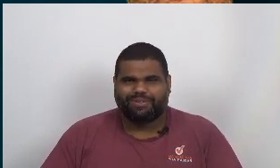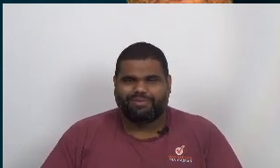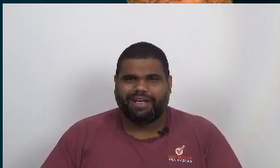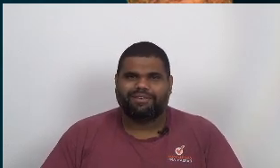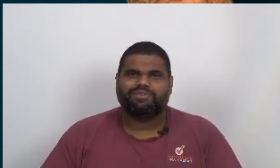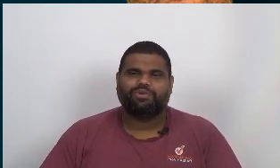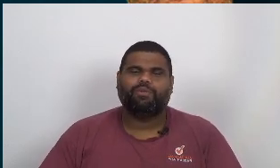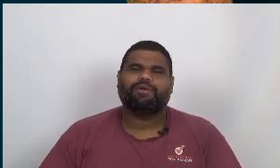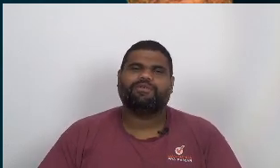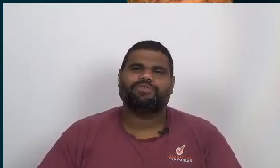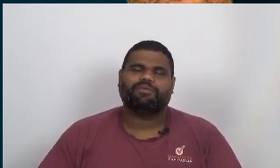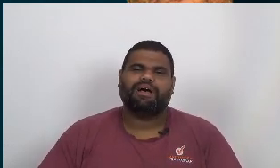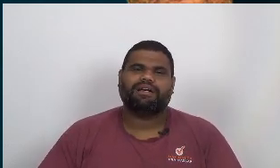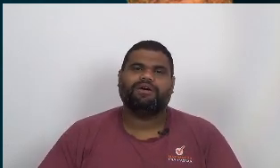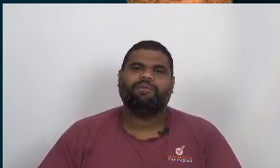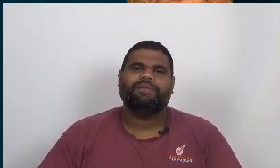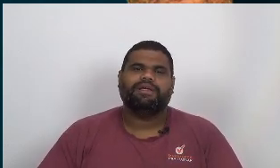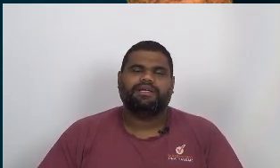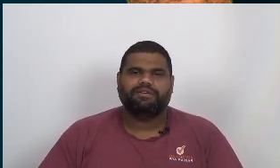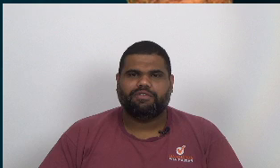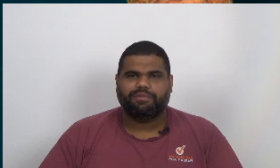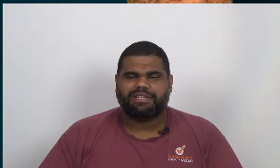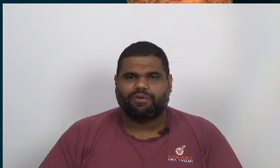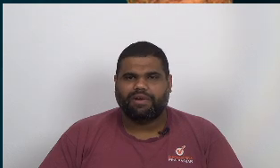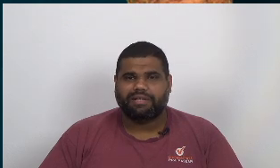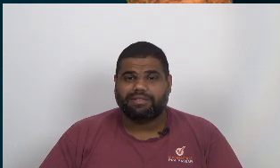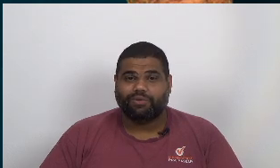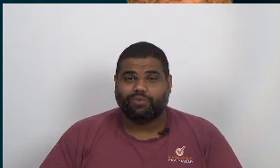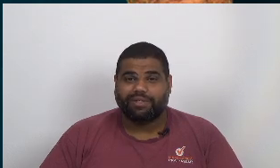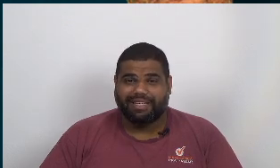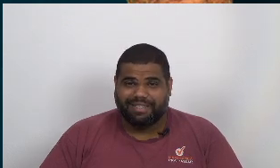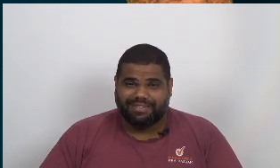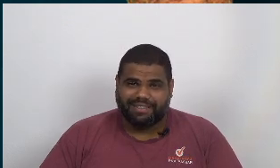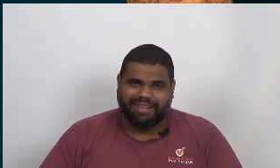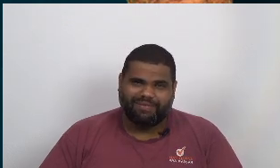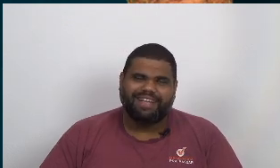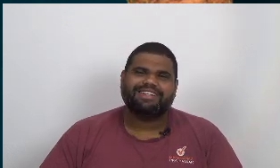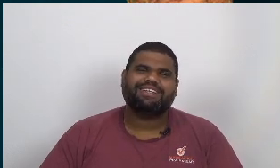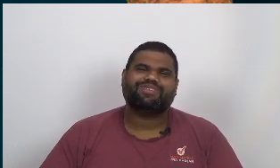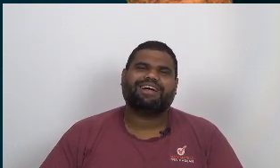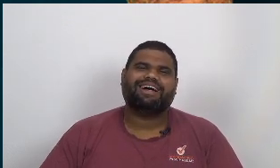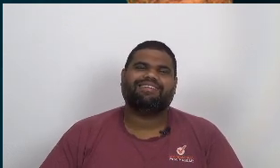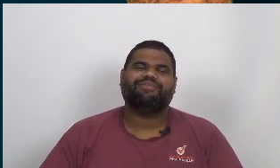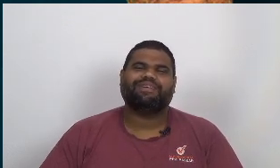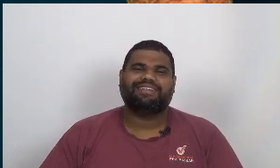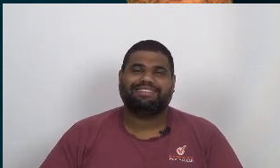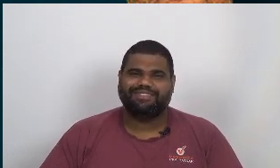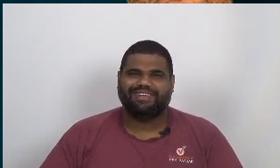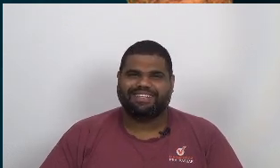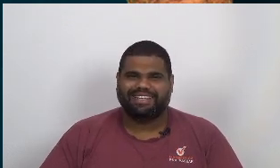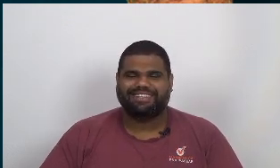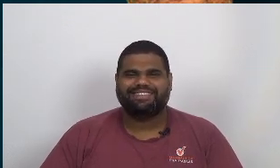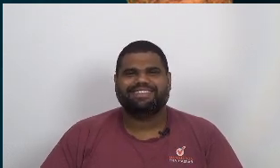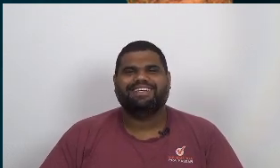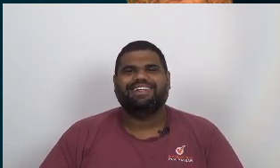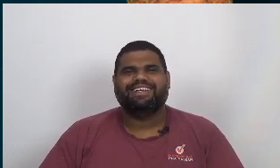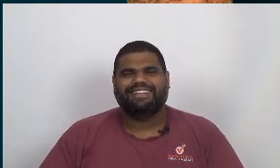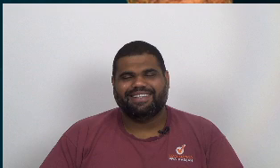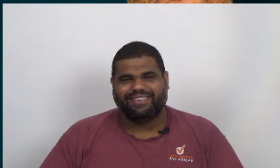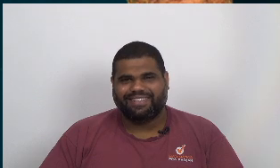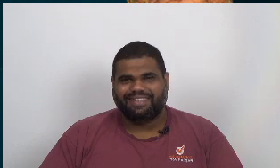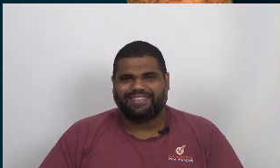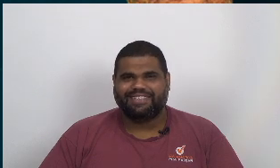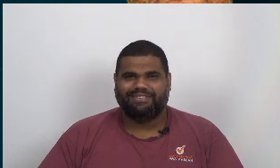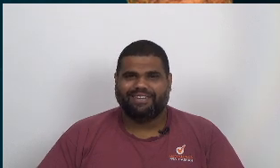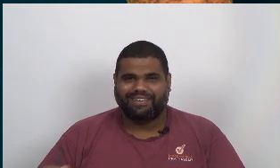Fala pessoal, tudo bem? Sou o professor Marcão e vamos à correção do quiz. Repete aí na sua casa, para cima deles